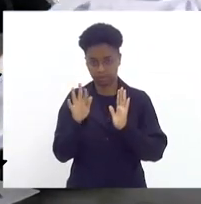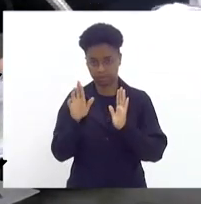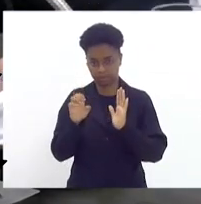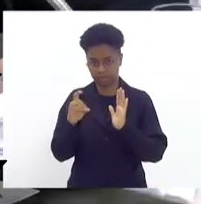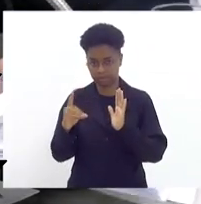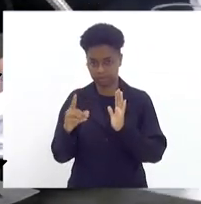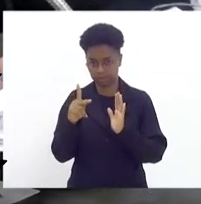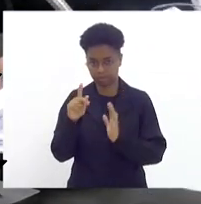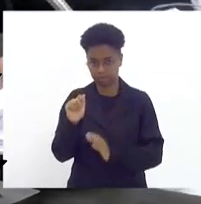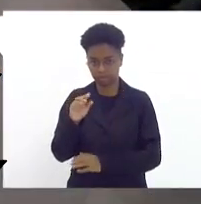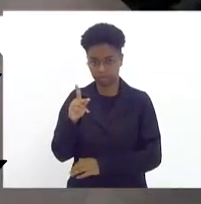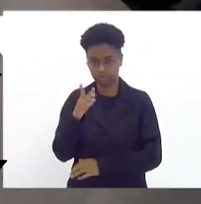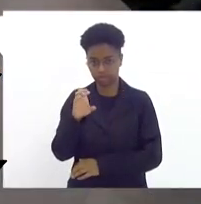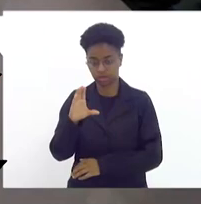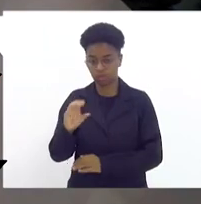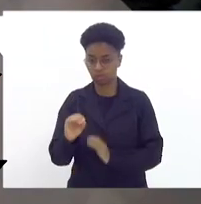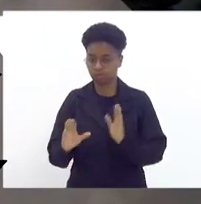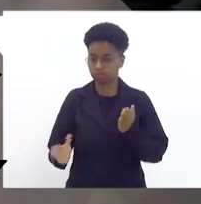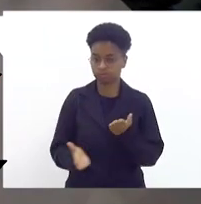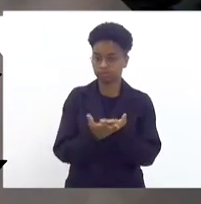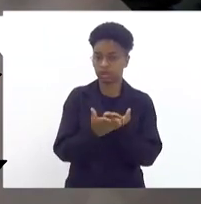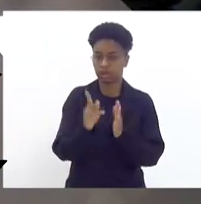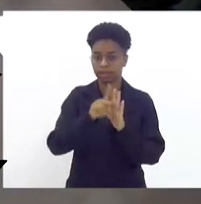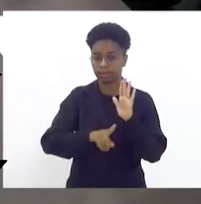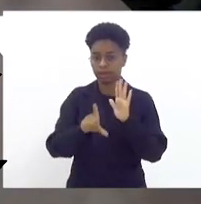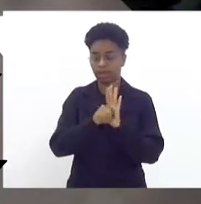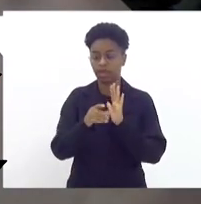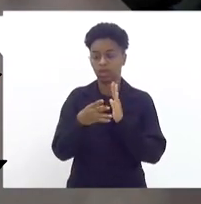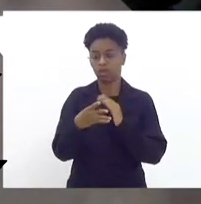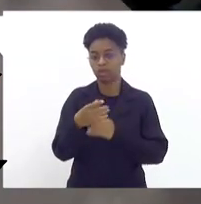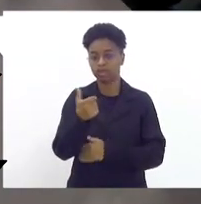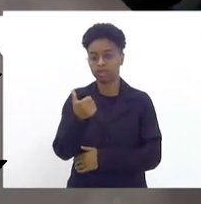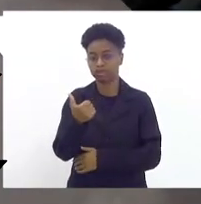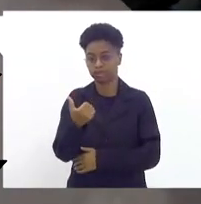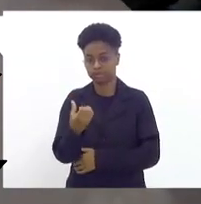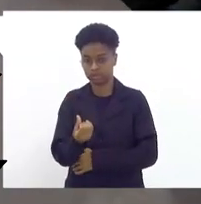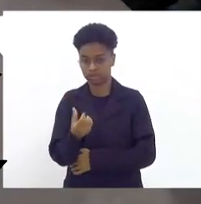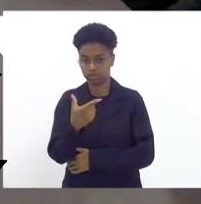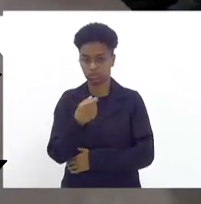Pacheco. Pela anexação. Pela anexação ao PL 416 de 2011,